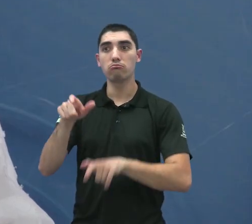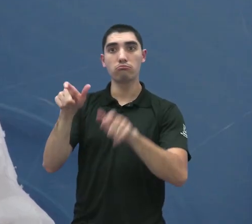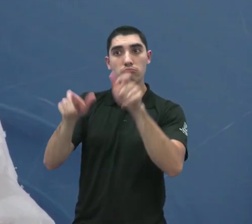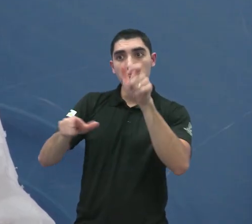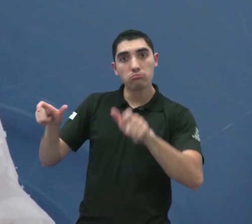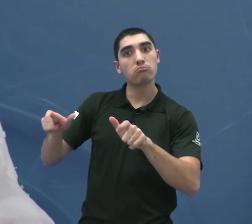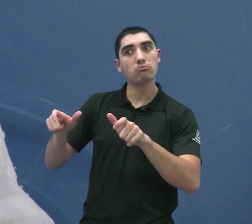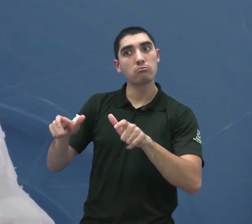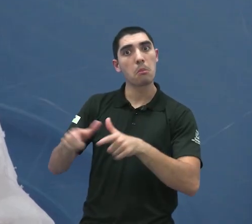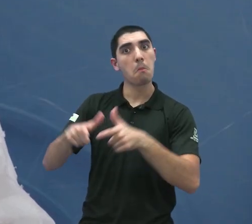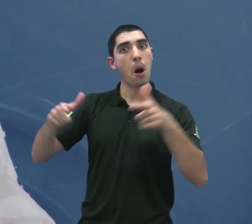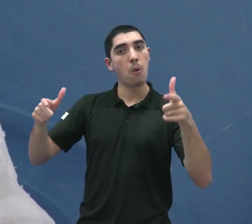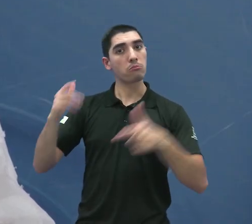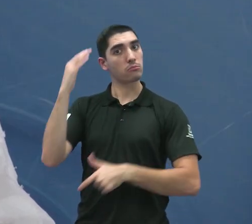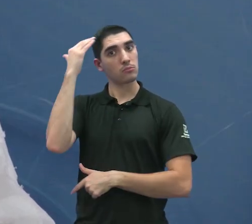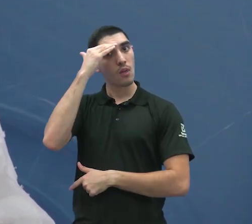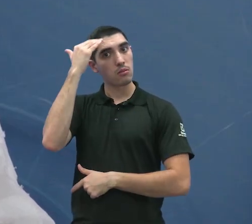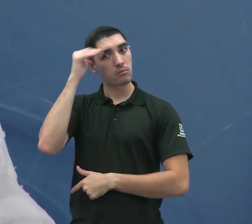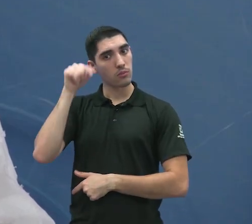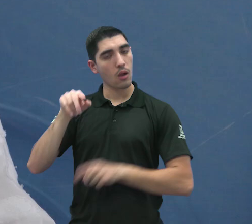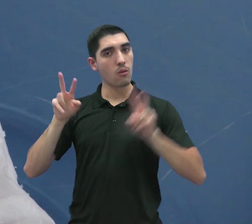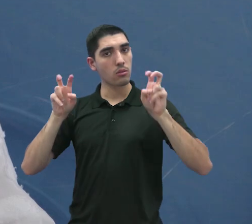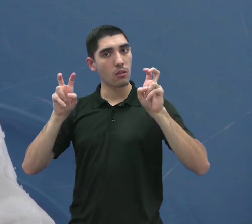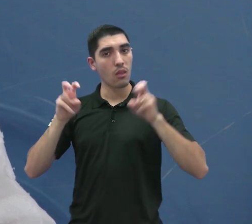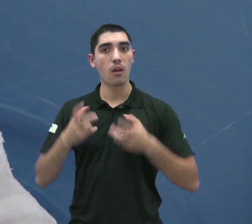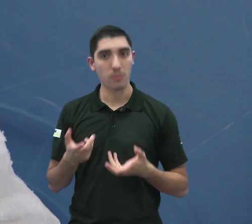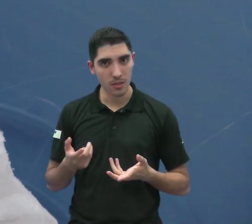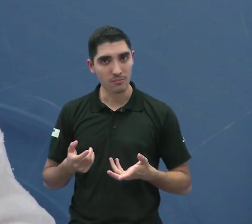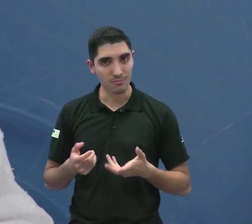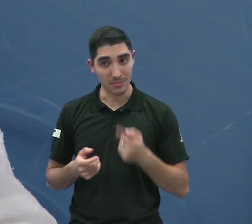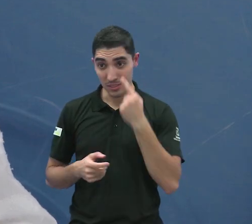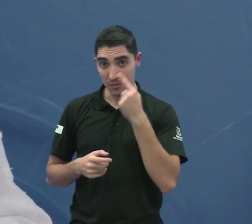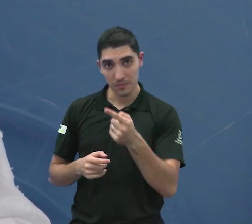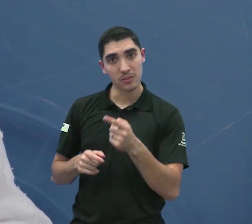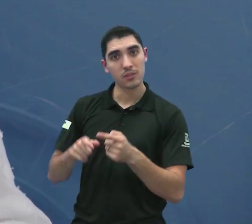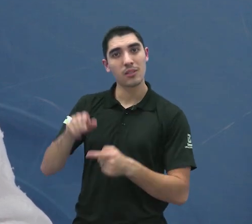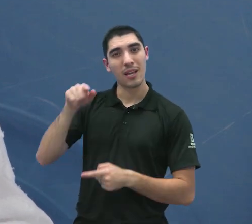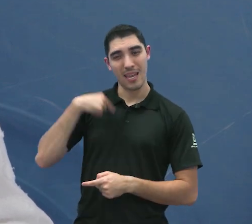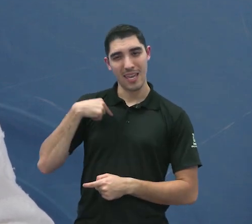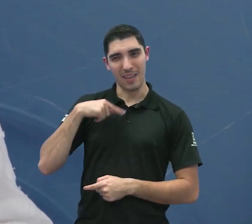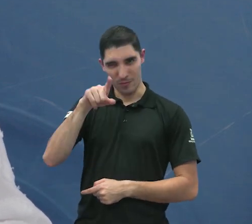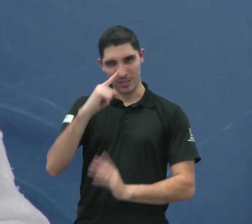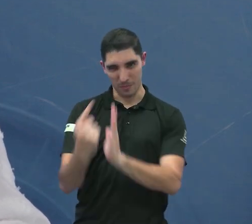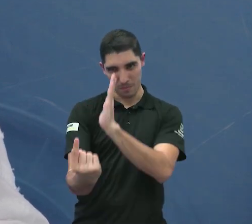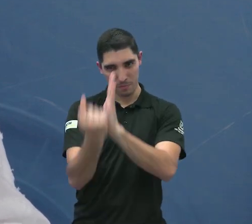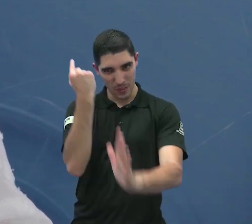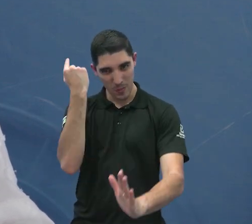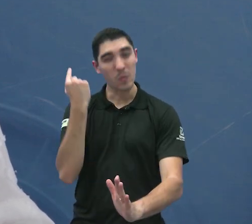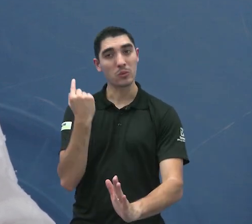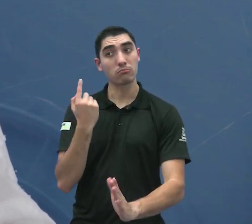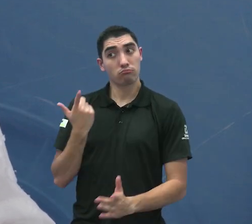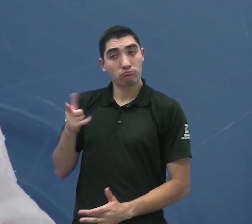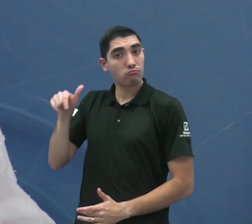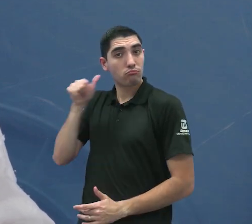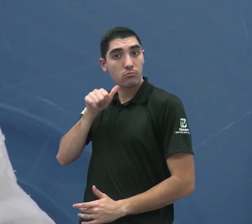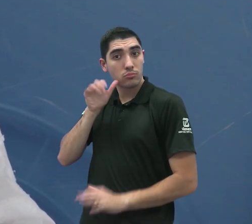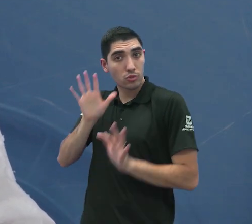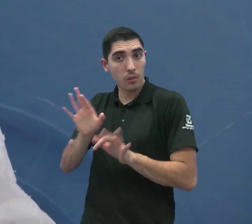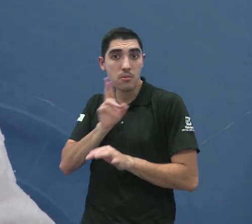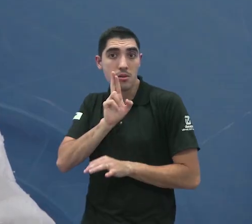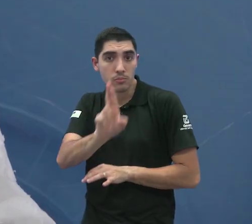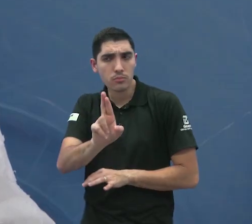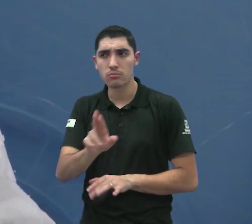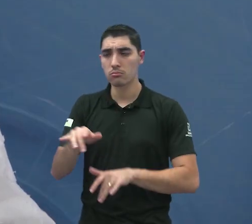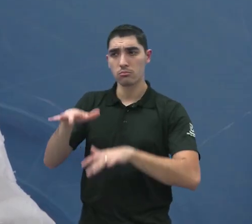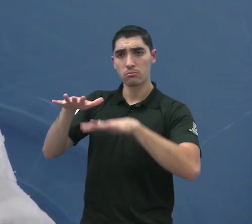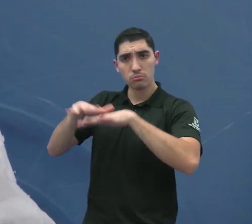é grande, né? Sim. Tá aí mesmo a resposta para a minha primeira pergunta que você fez, né? Que as pessoas